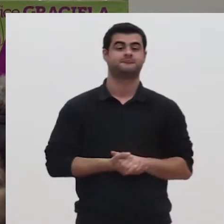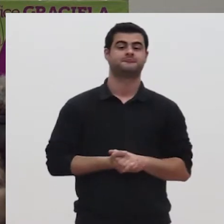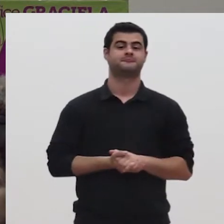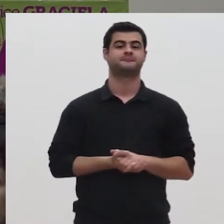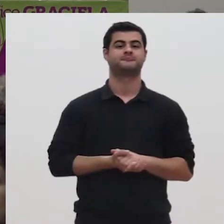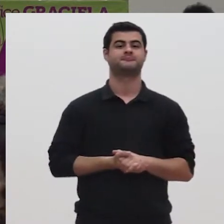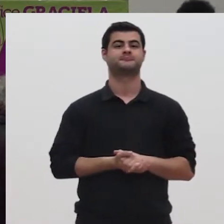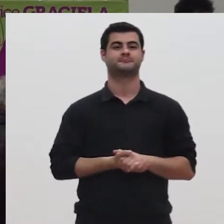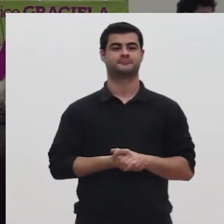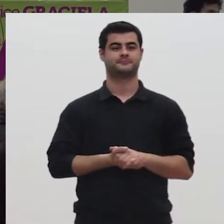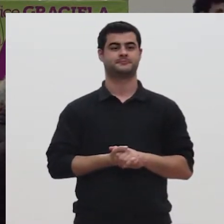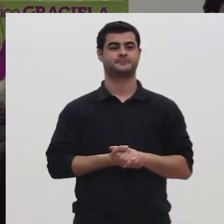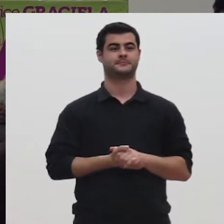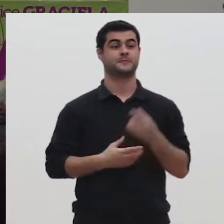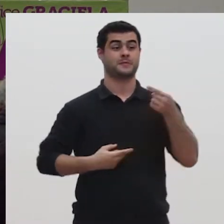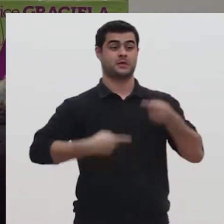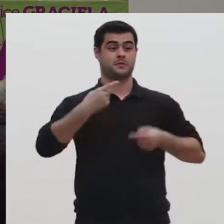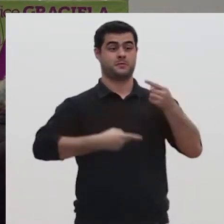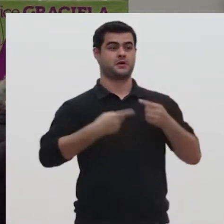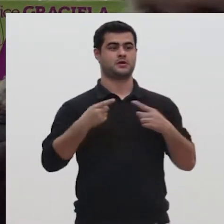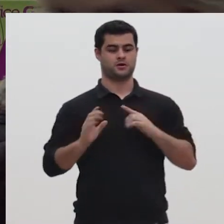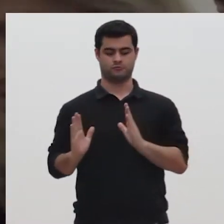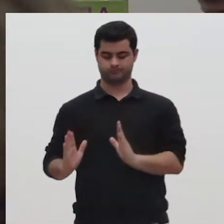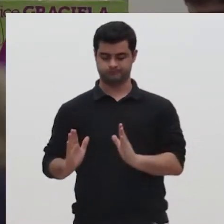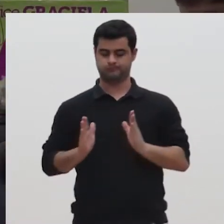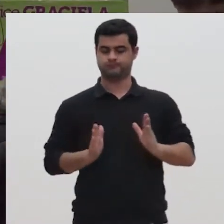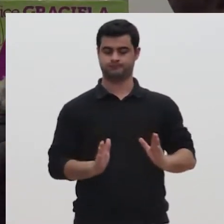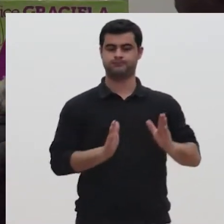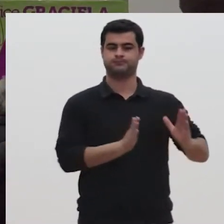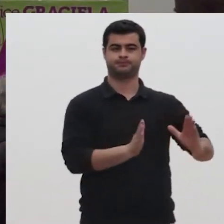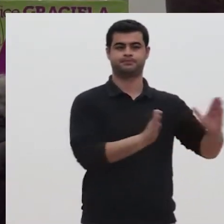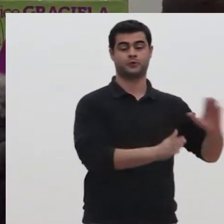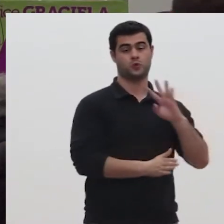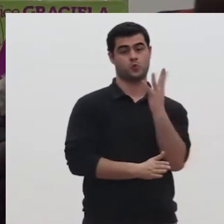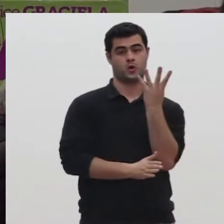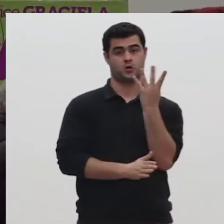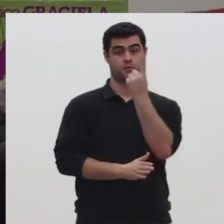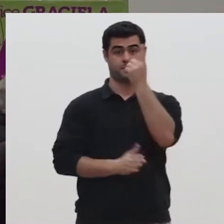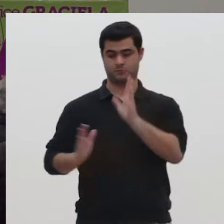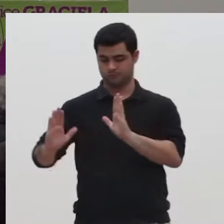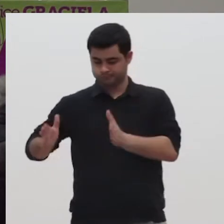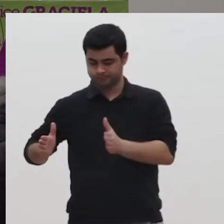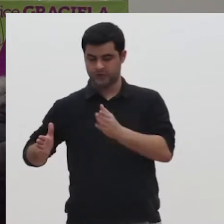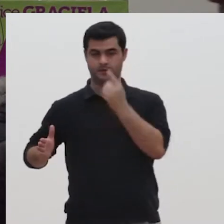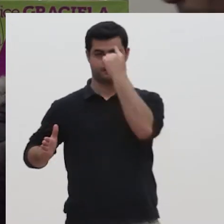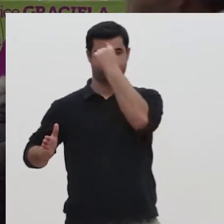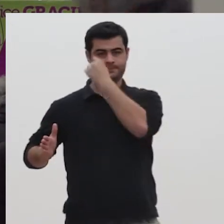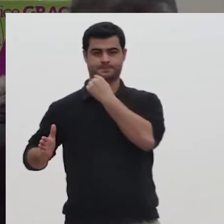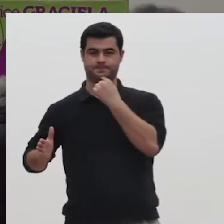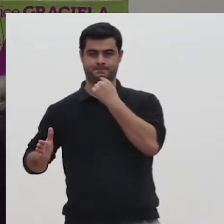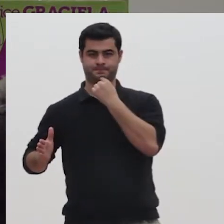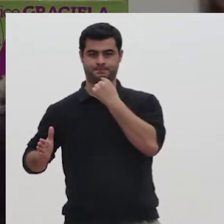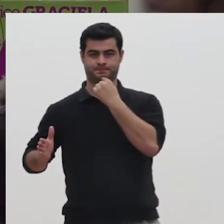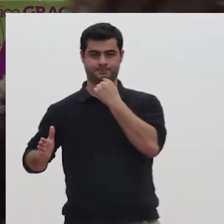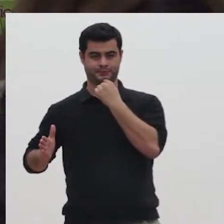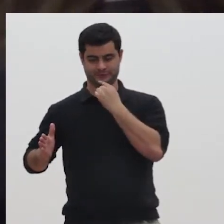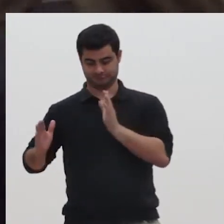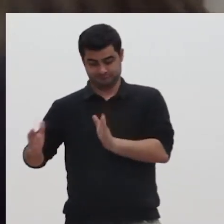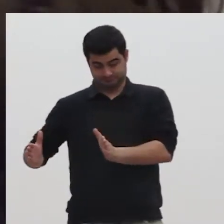O debate será composto de 4 blocos, sendo o primeiro bloco com duração de 34 minutos da seguinte